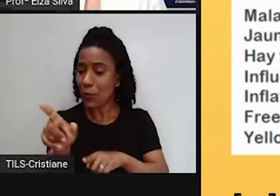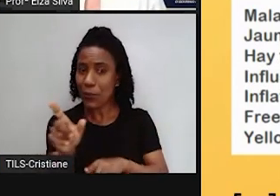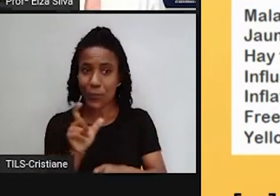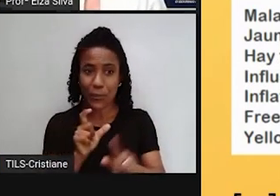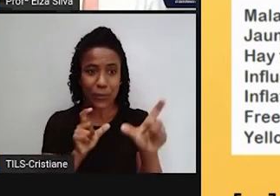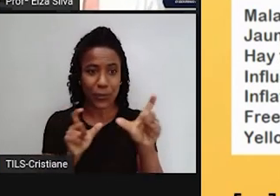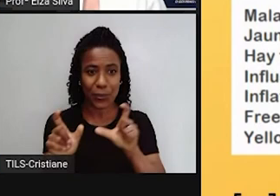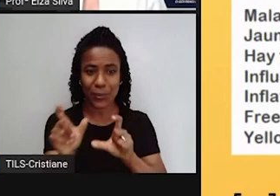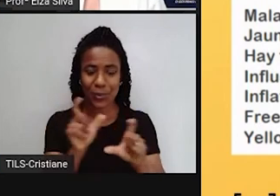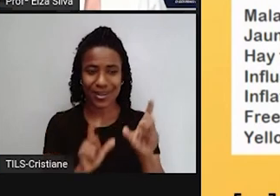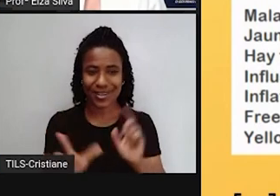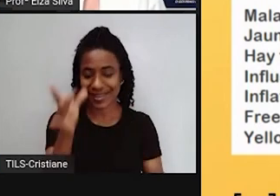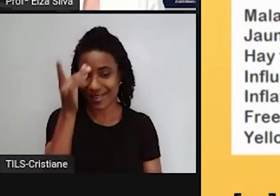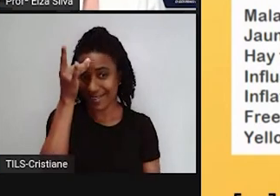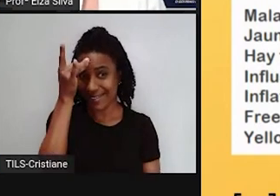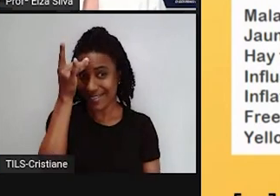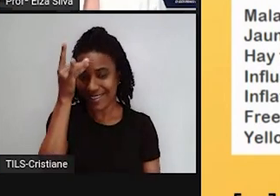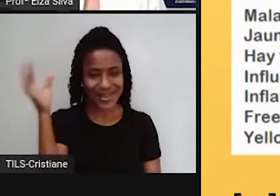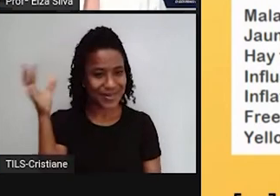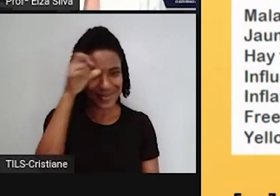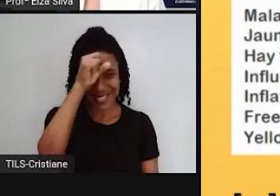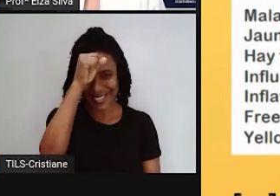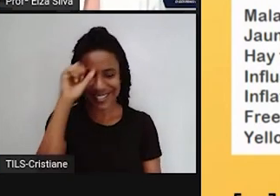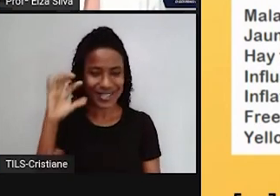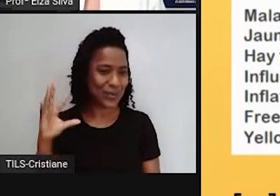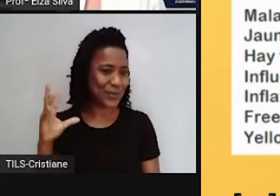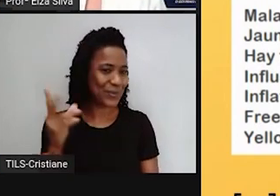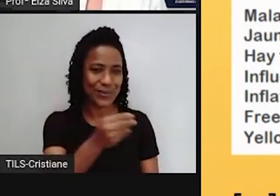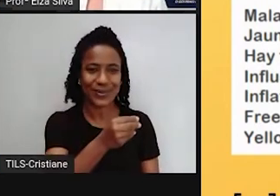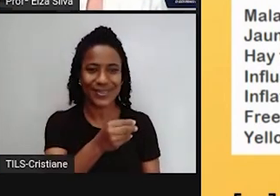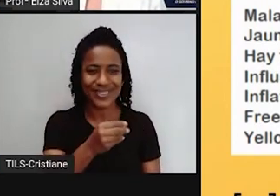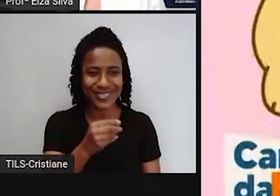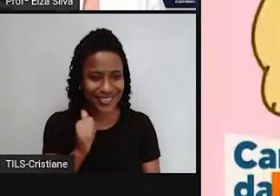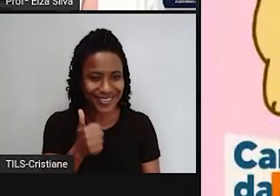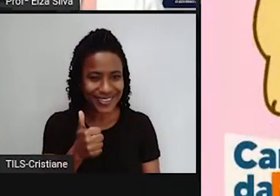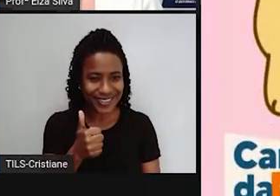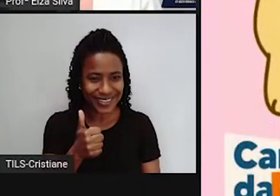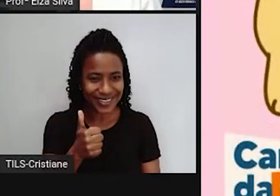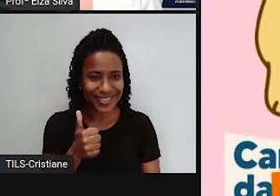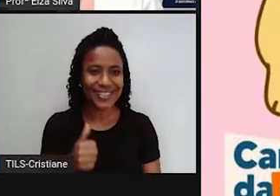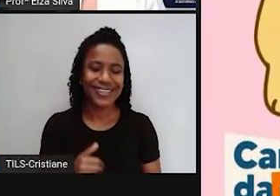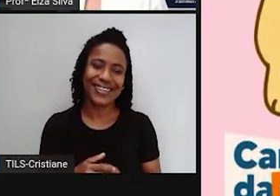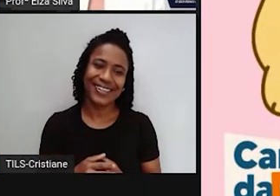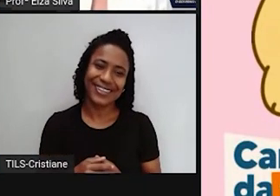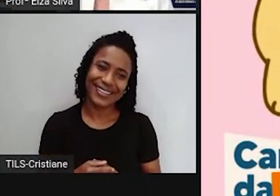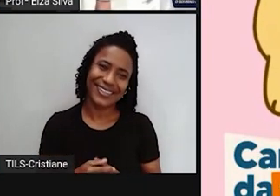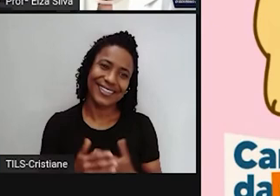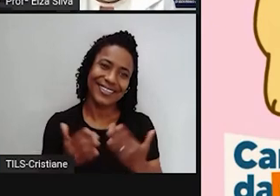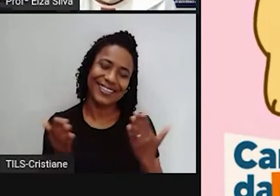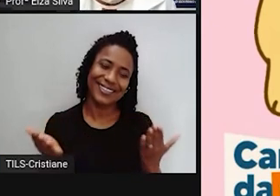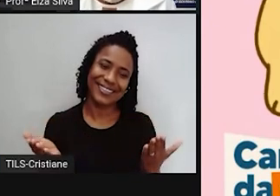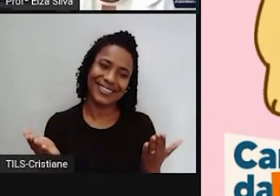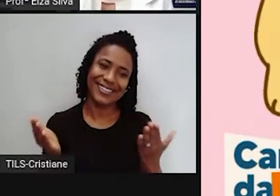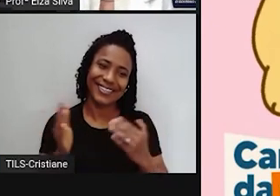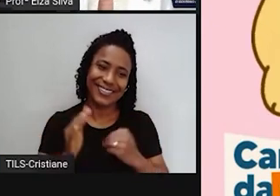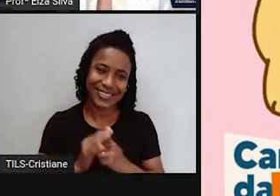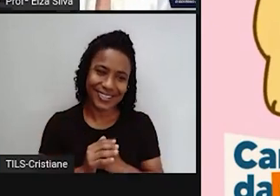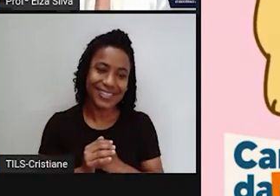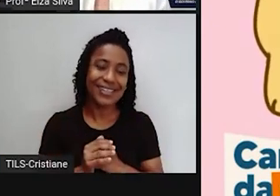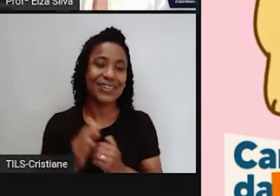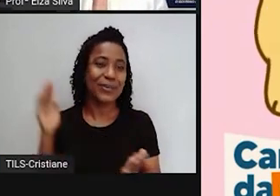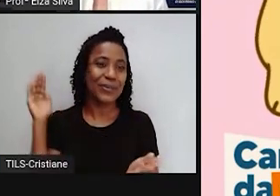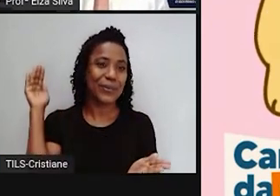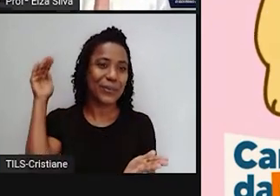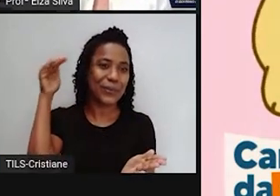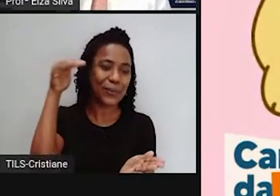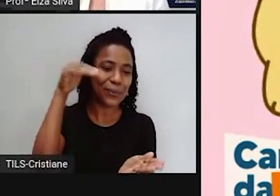ó, 100% na língua inglesa. Ok? So, e estamos chegando, então, meus amores,